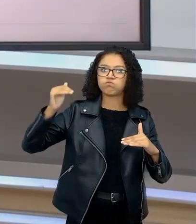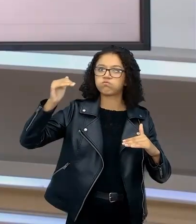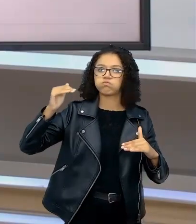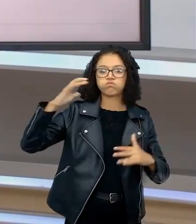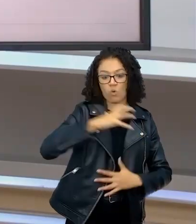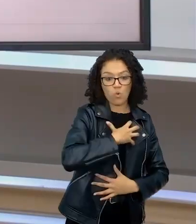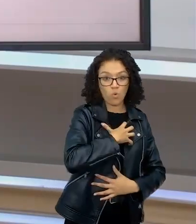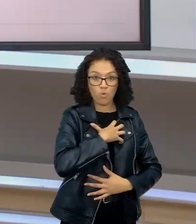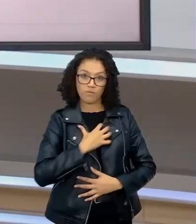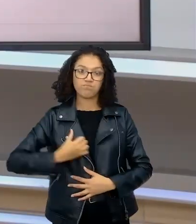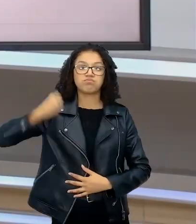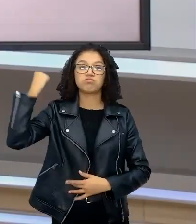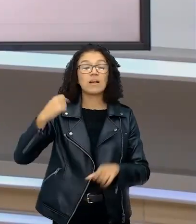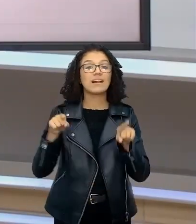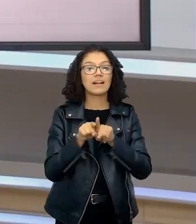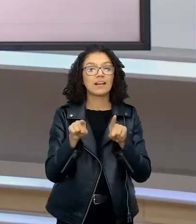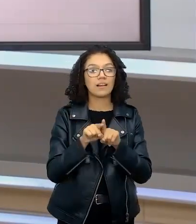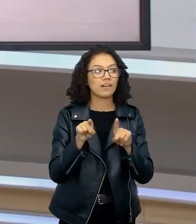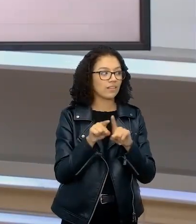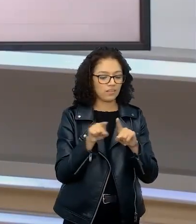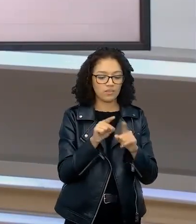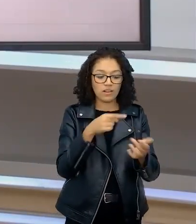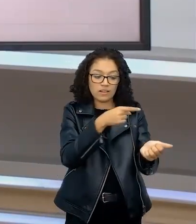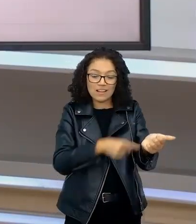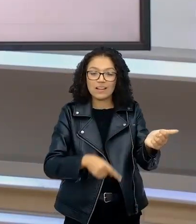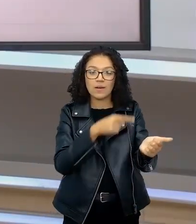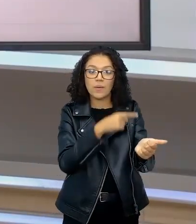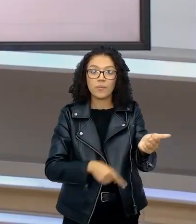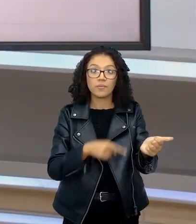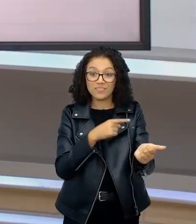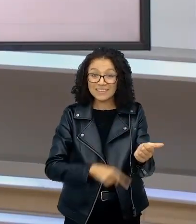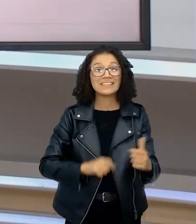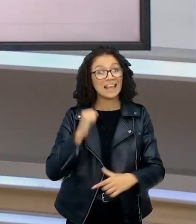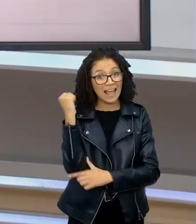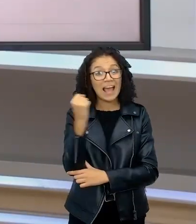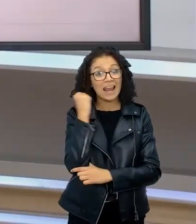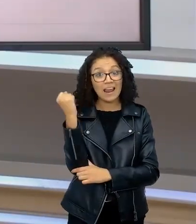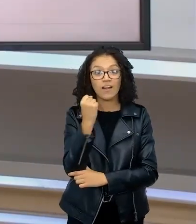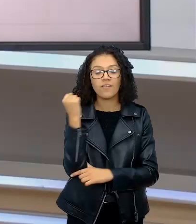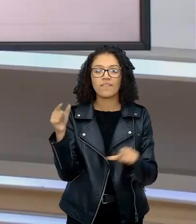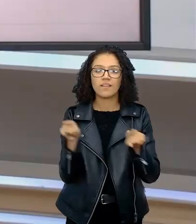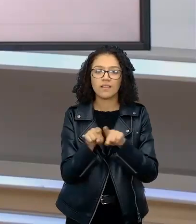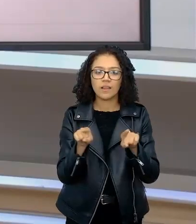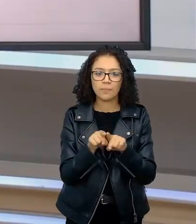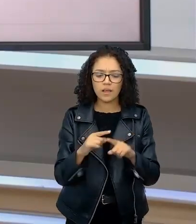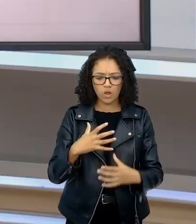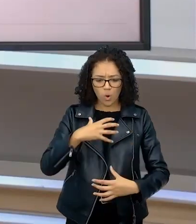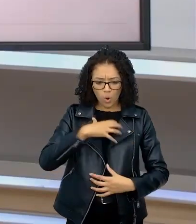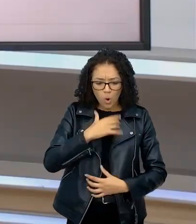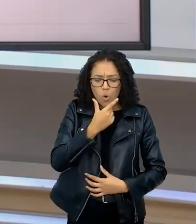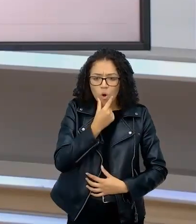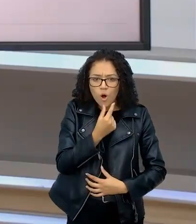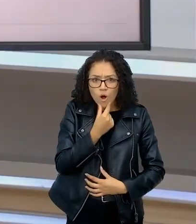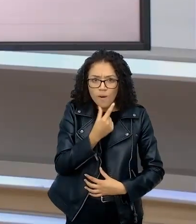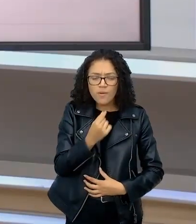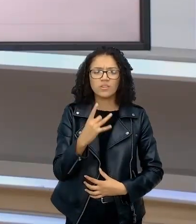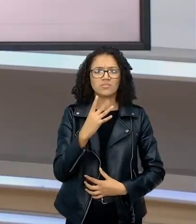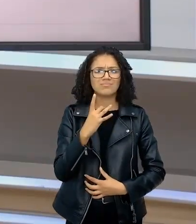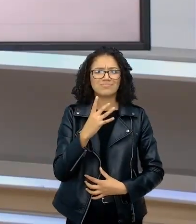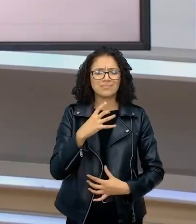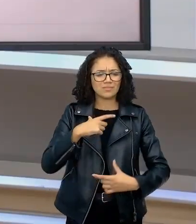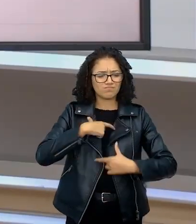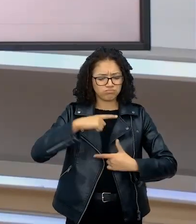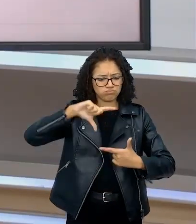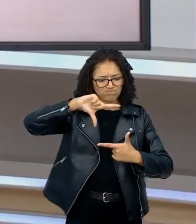de automutilação, de depressão. Isso é muito grave. Os meninos se sentem solitários e esses meninos, além de se